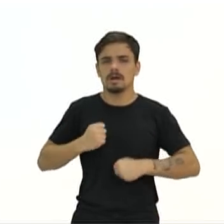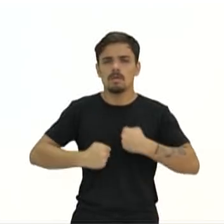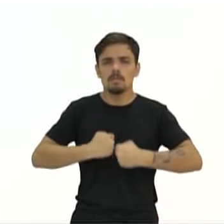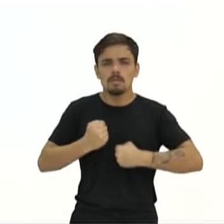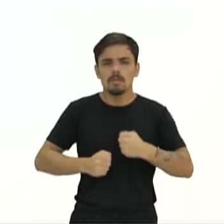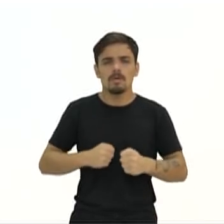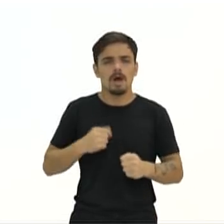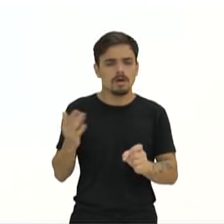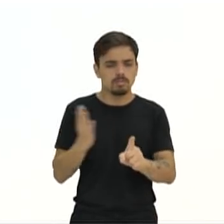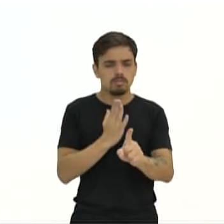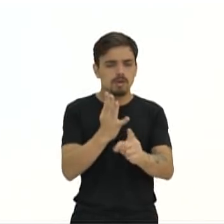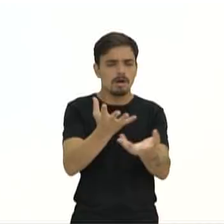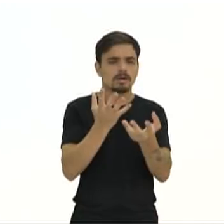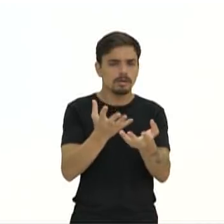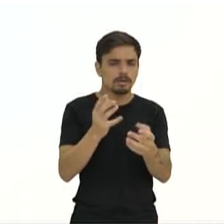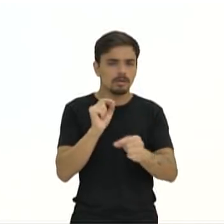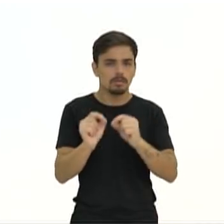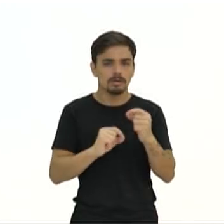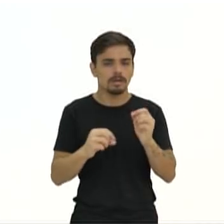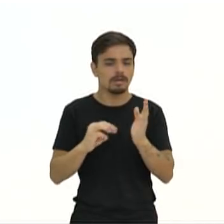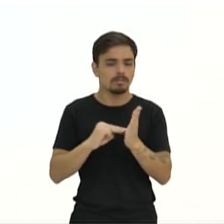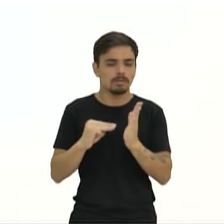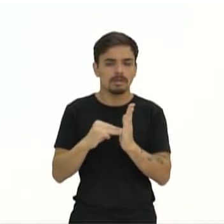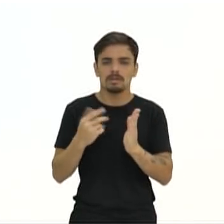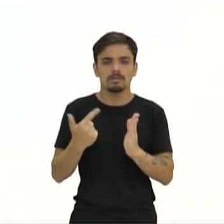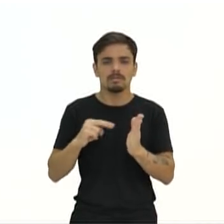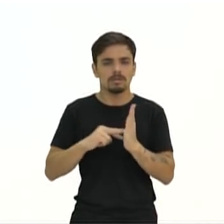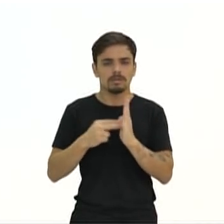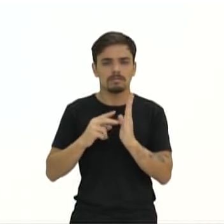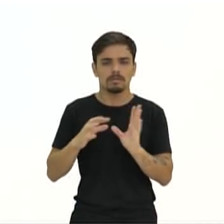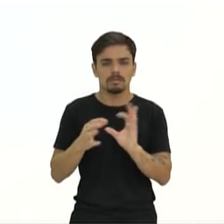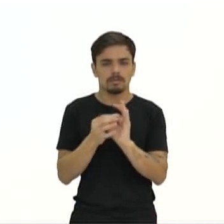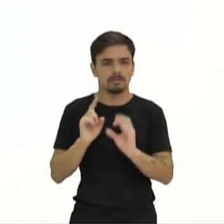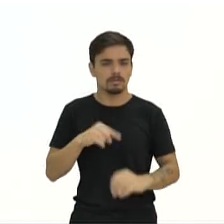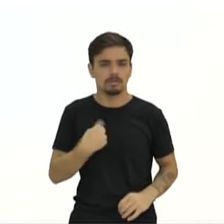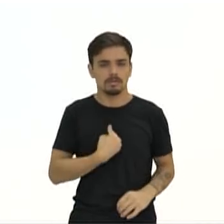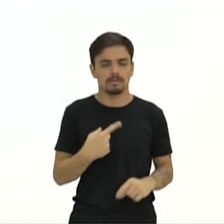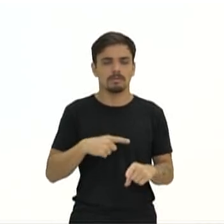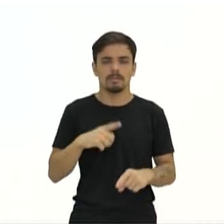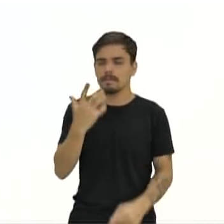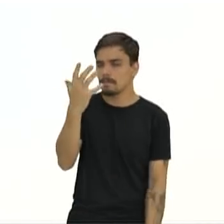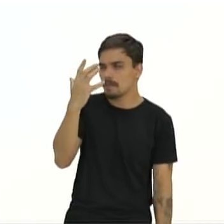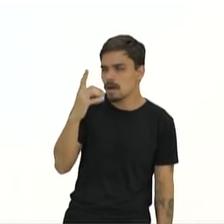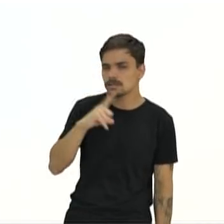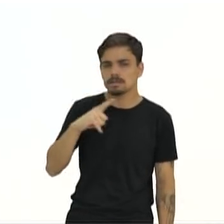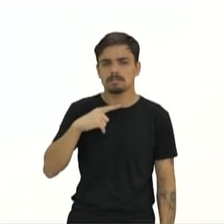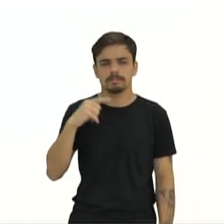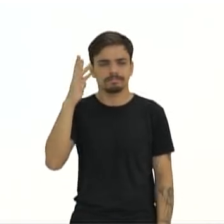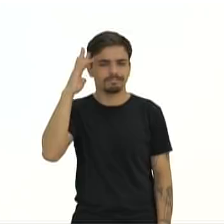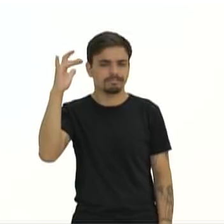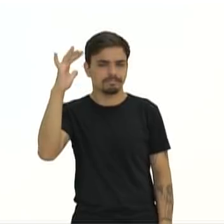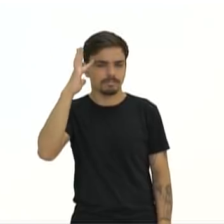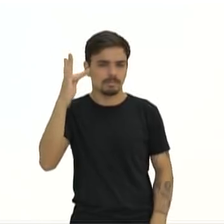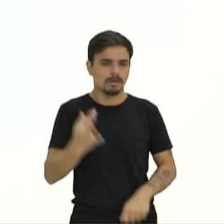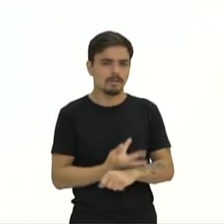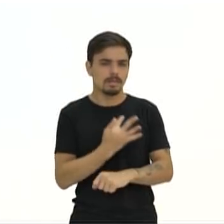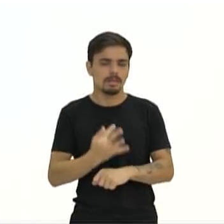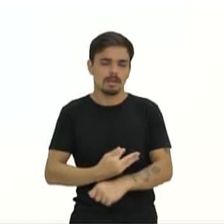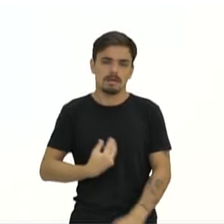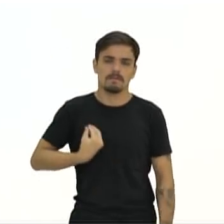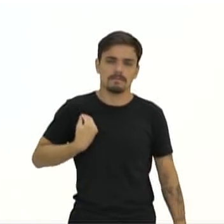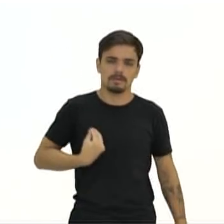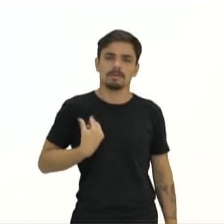atrás de modelos que nada têm a ver conosco, máscaras, ilusões e melancolia para aguentar a vida,